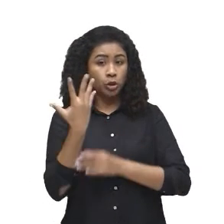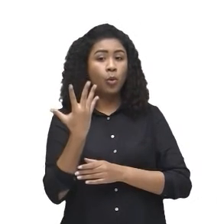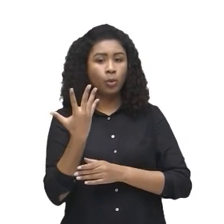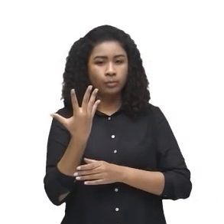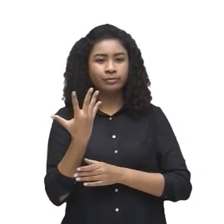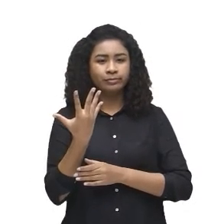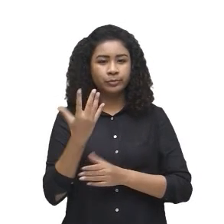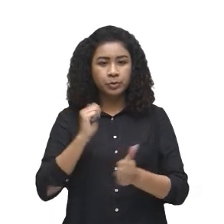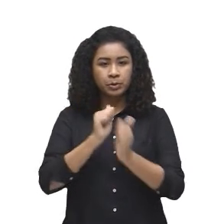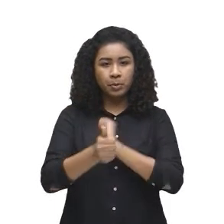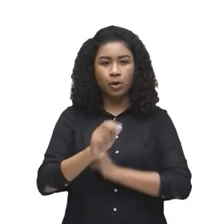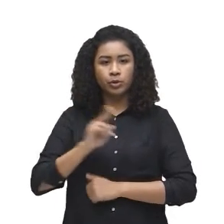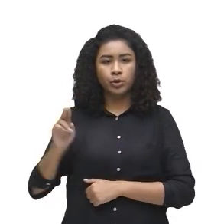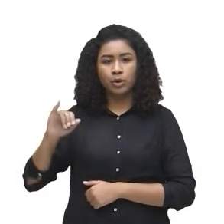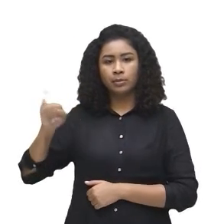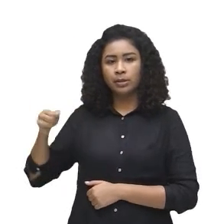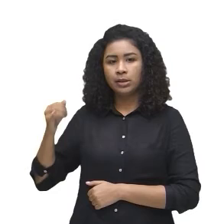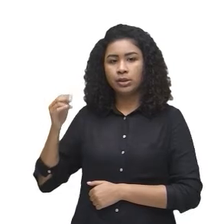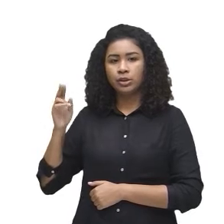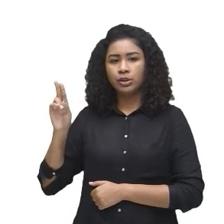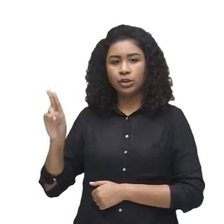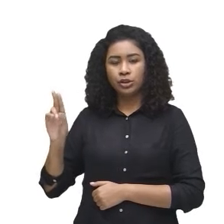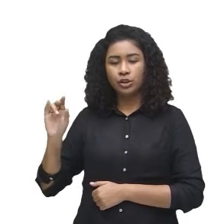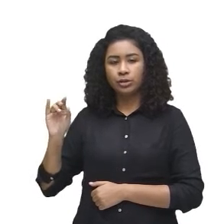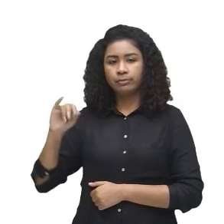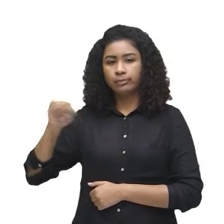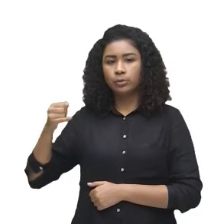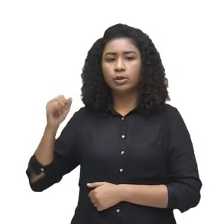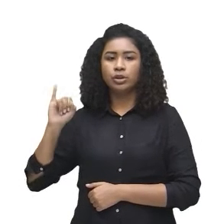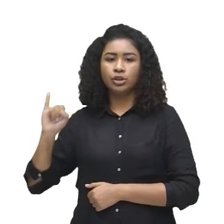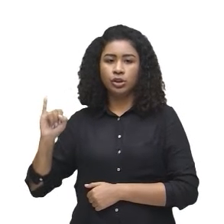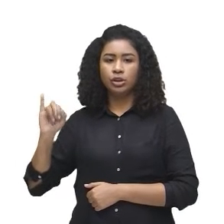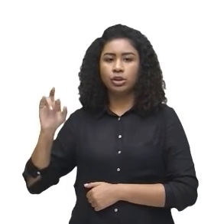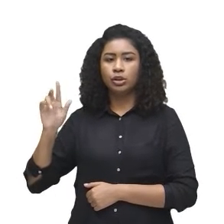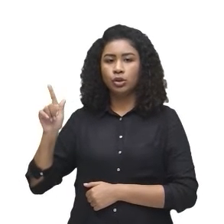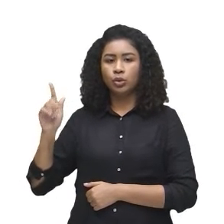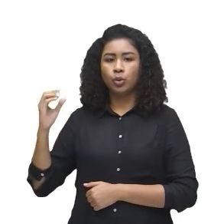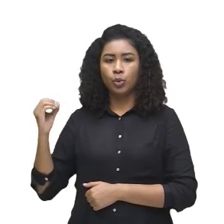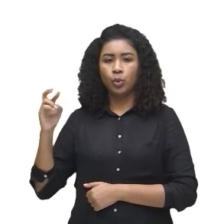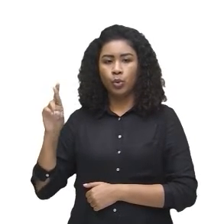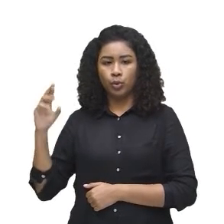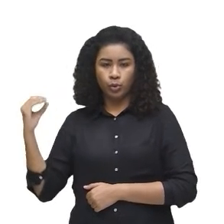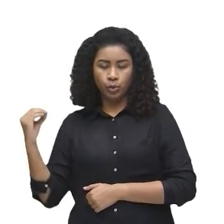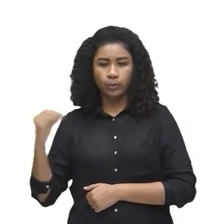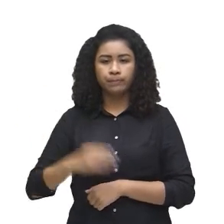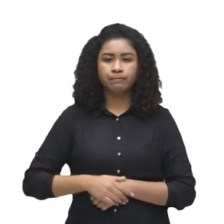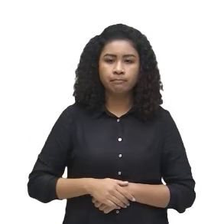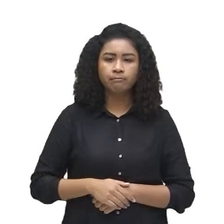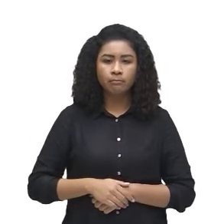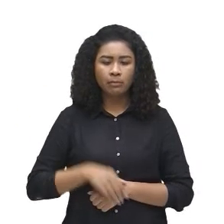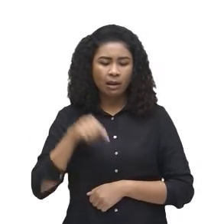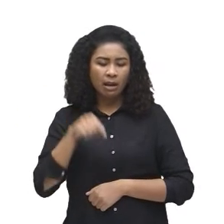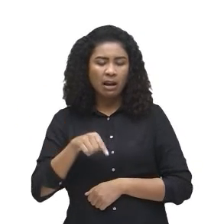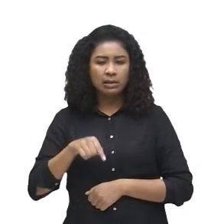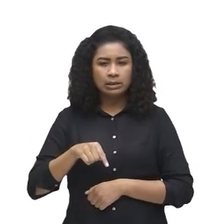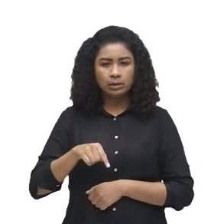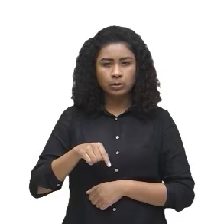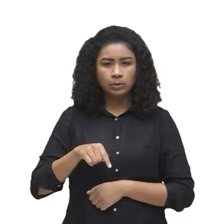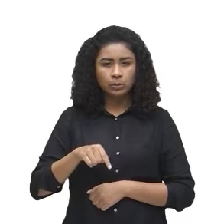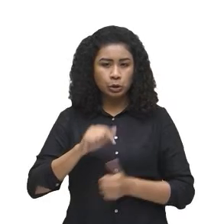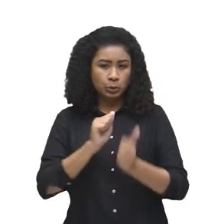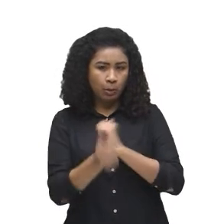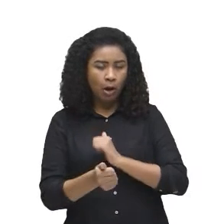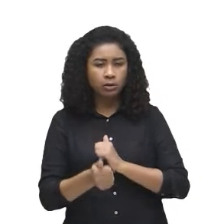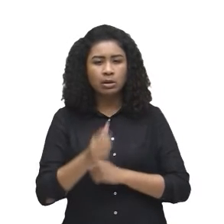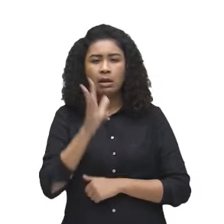e mobilização com o corpo. As lutas têm duração de 5 minutos. Então, para vencer um oponente